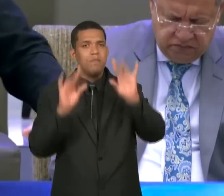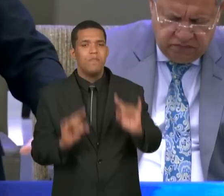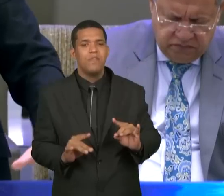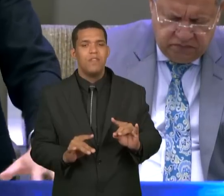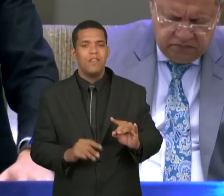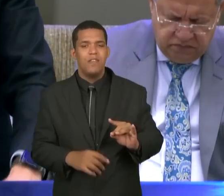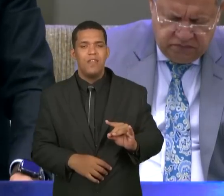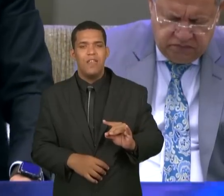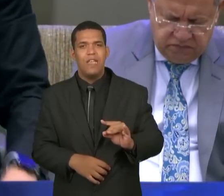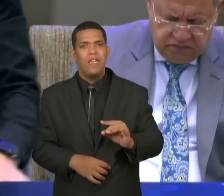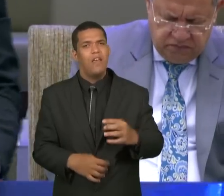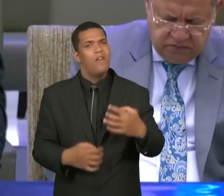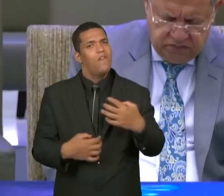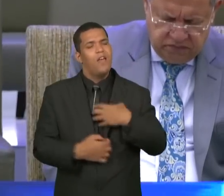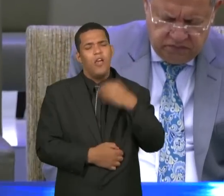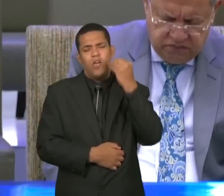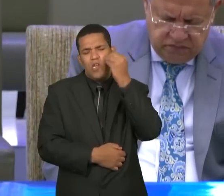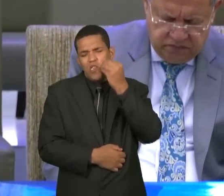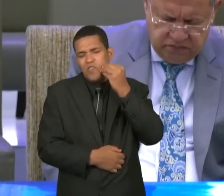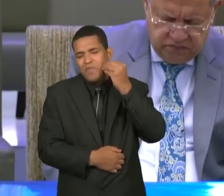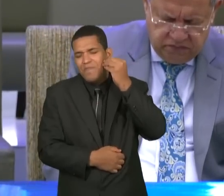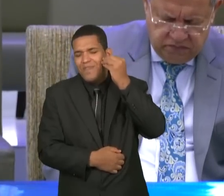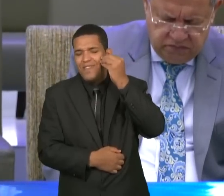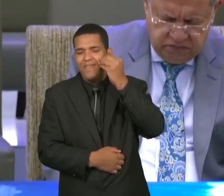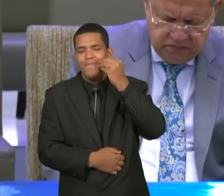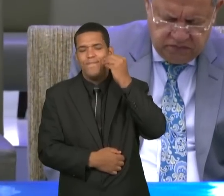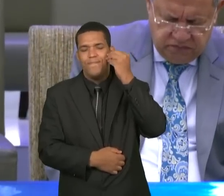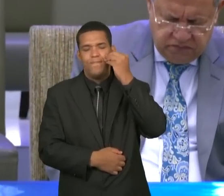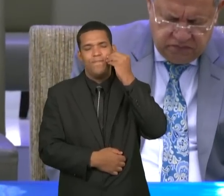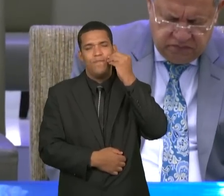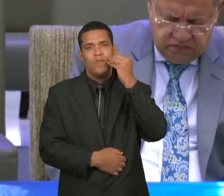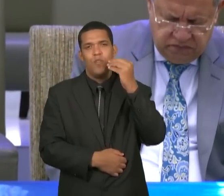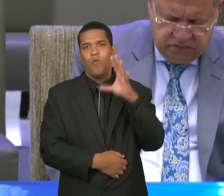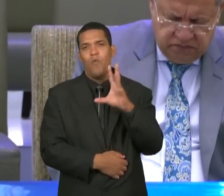em Siá a ousadia deste amor